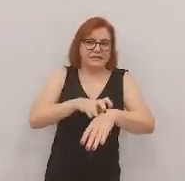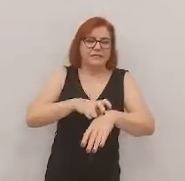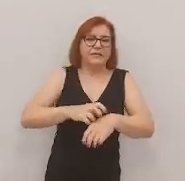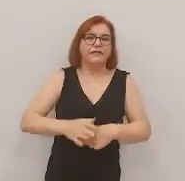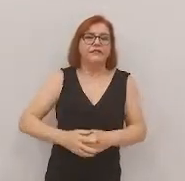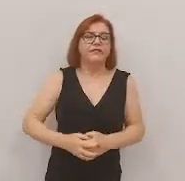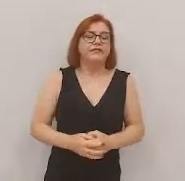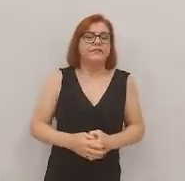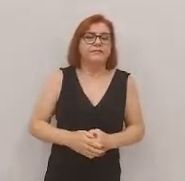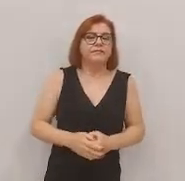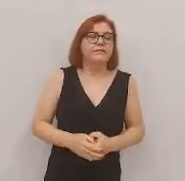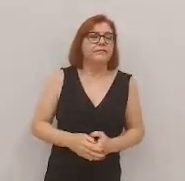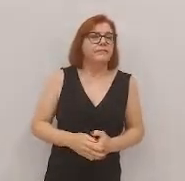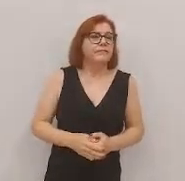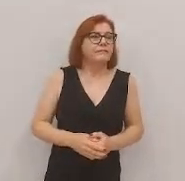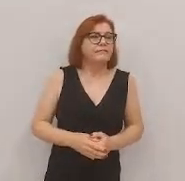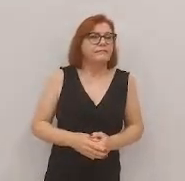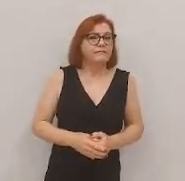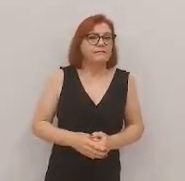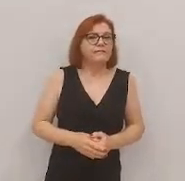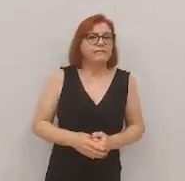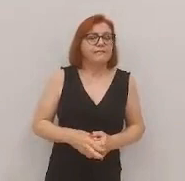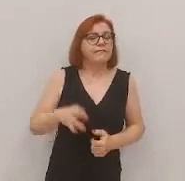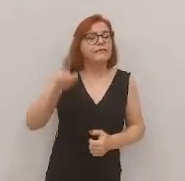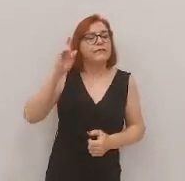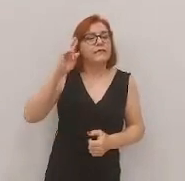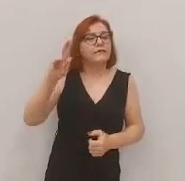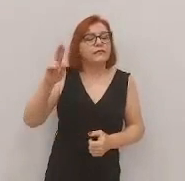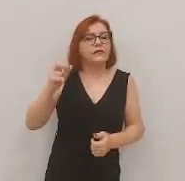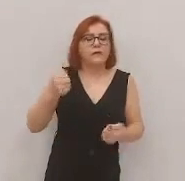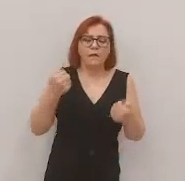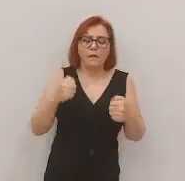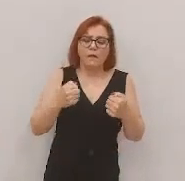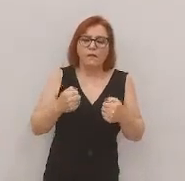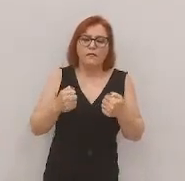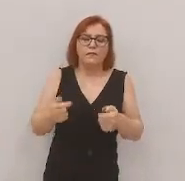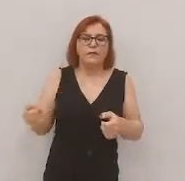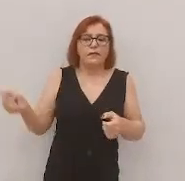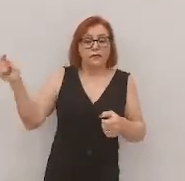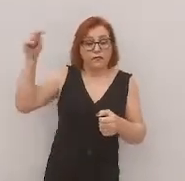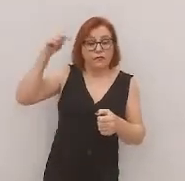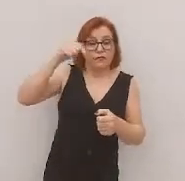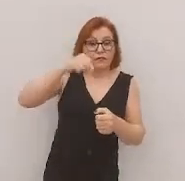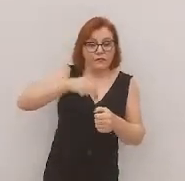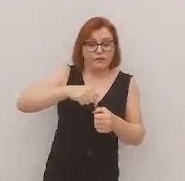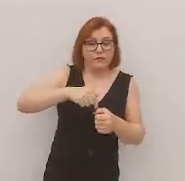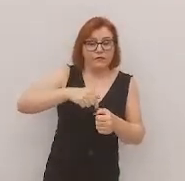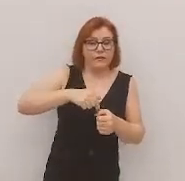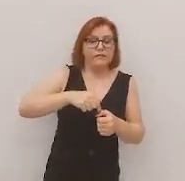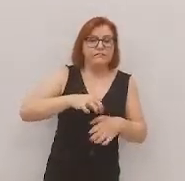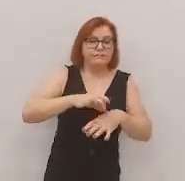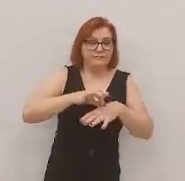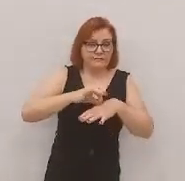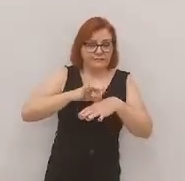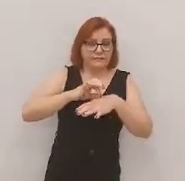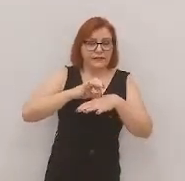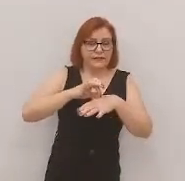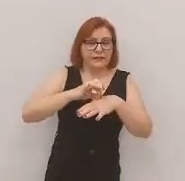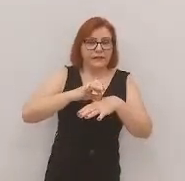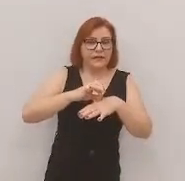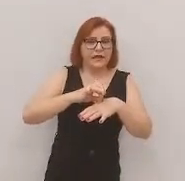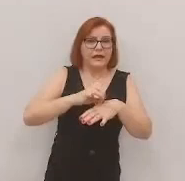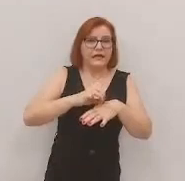serpente. Irmãos, esse Senhor, ele precisou vir, né? Precisou vir em carne